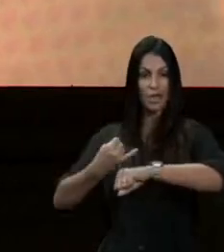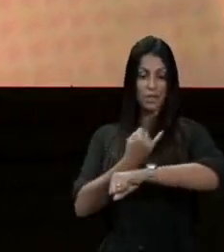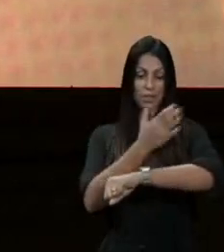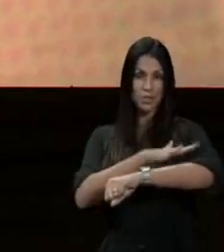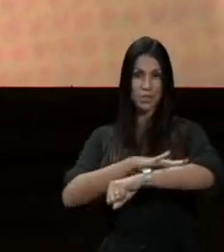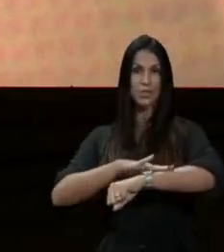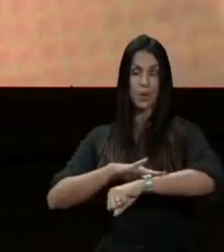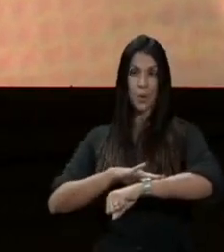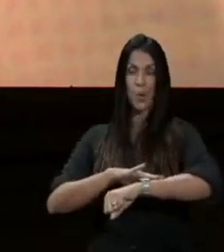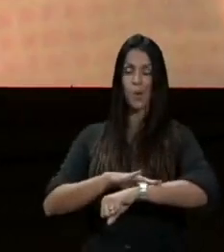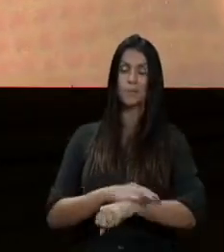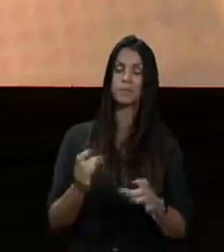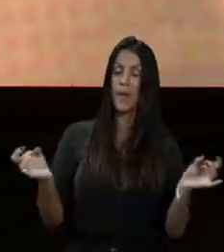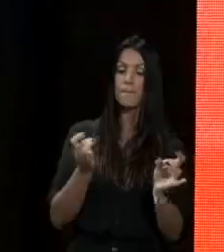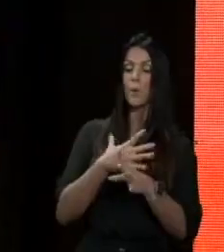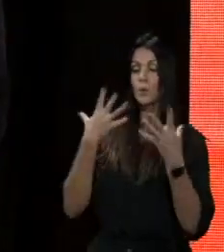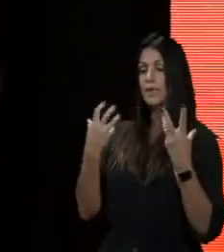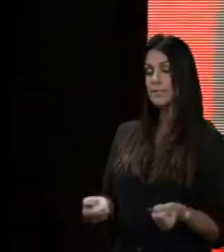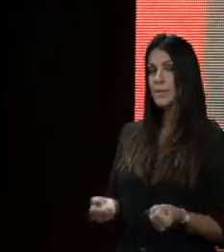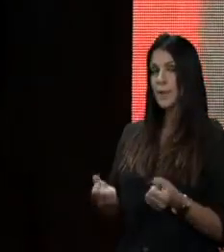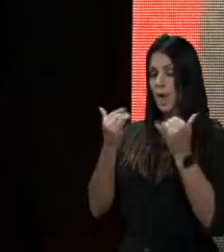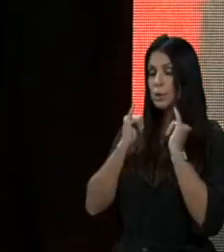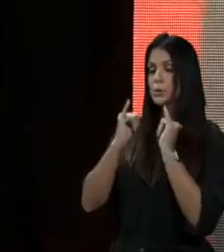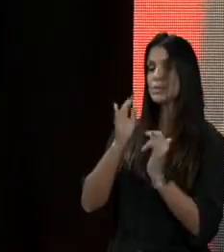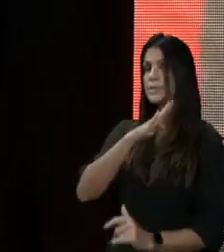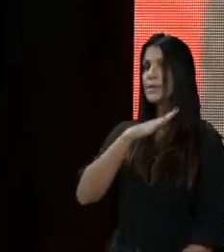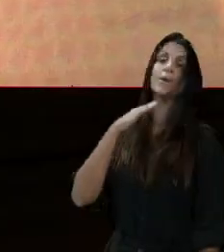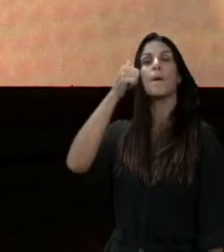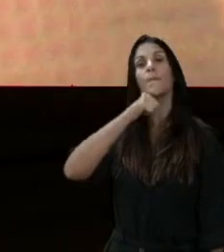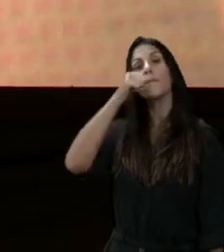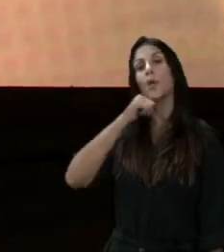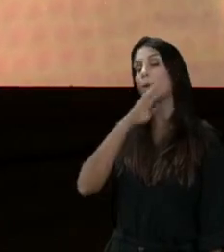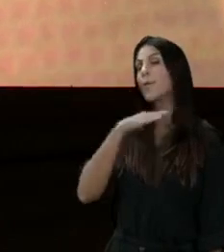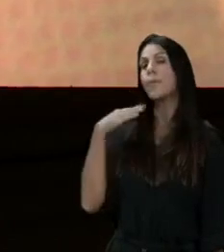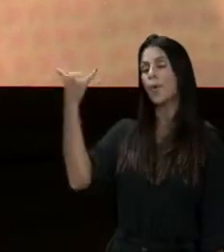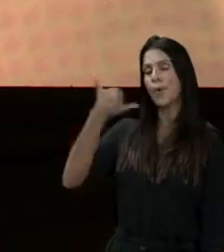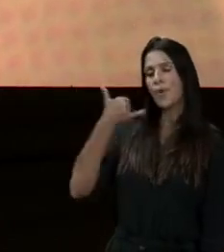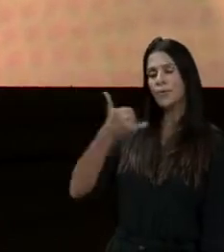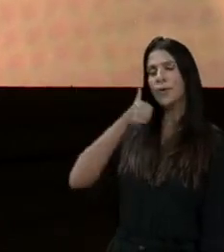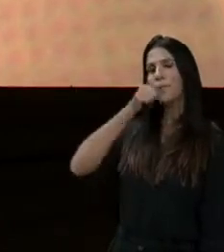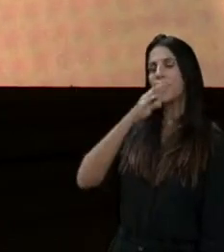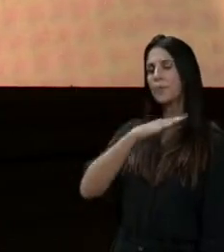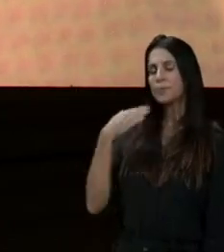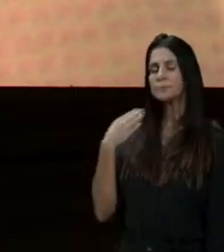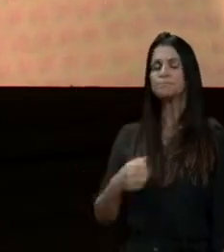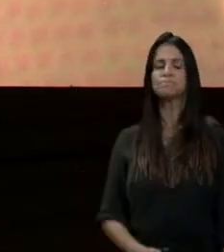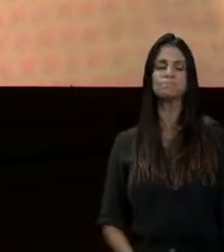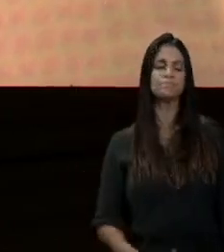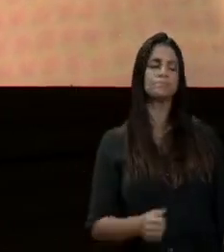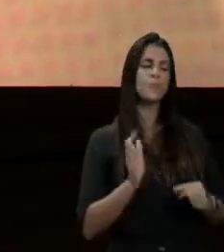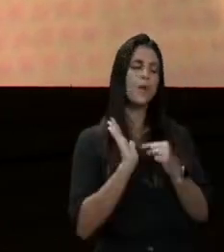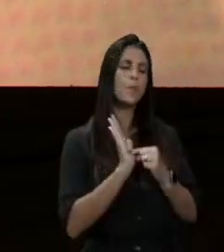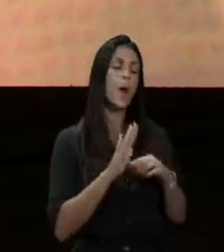para receber a notícia de que sua mulher tinha morrido é a mulher que Ele amava virar para ele falar assim ela